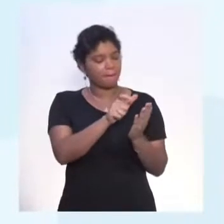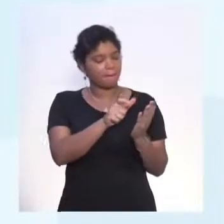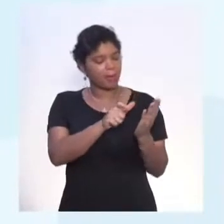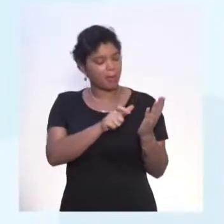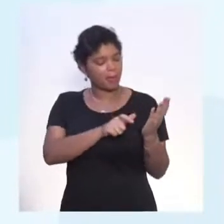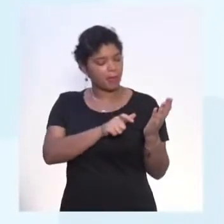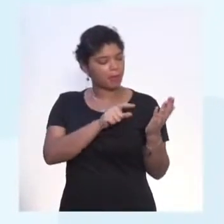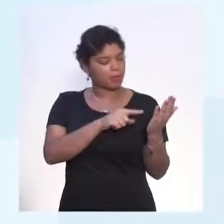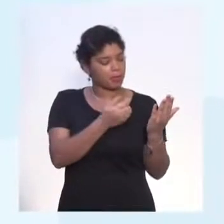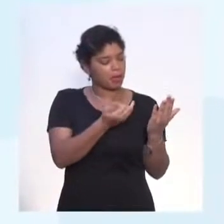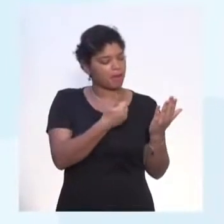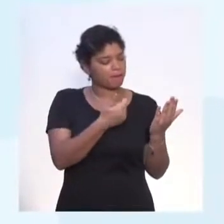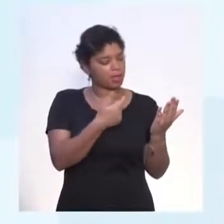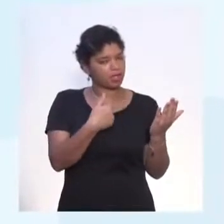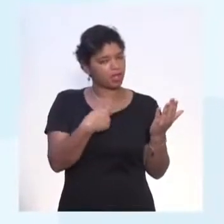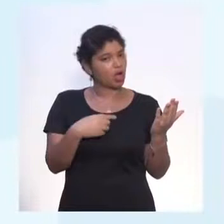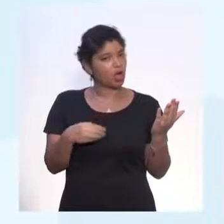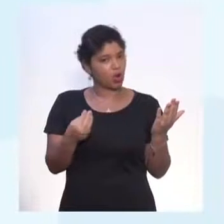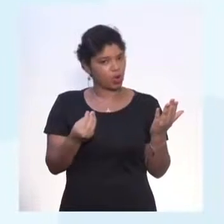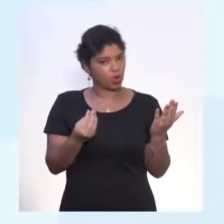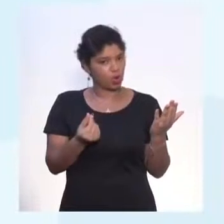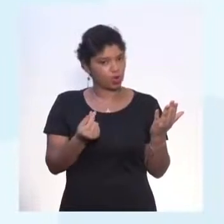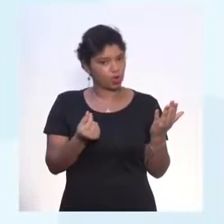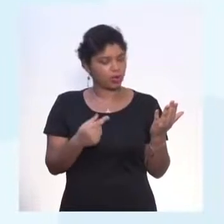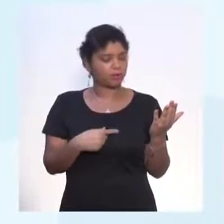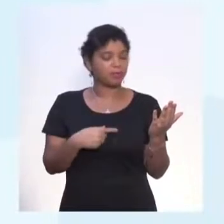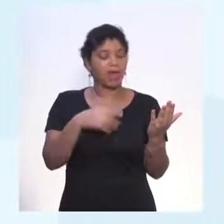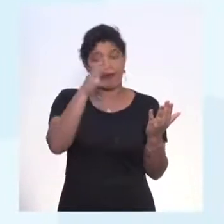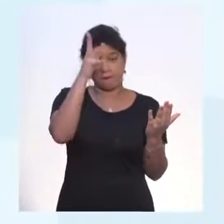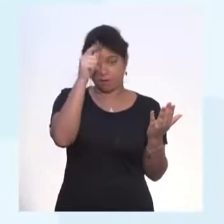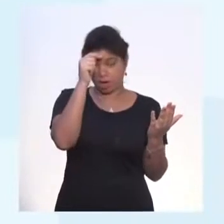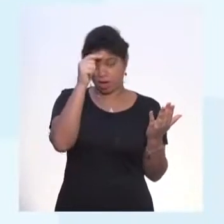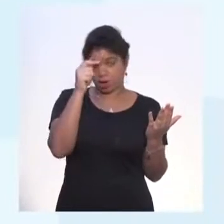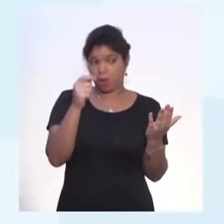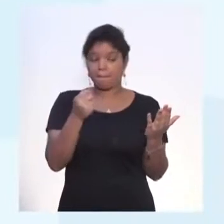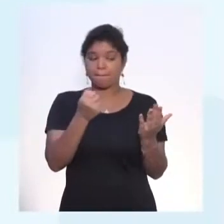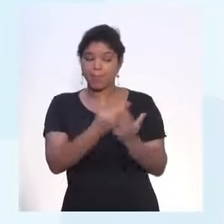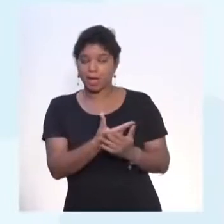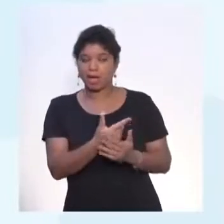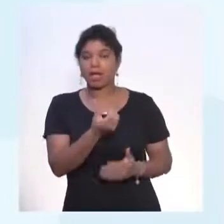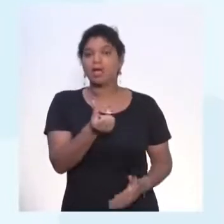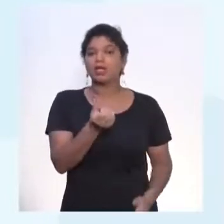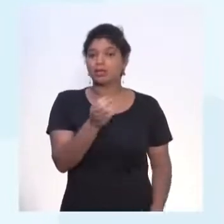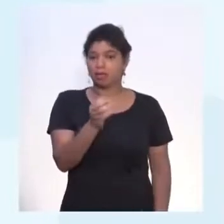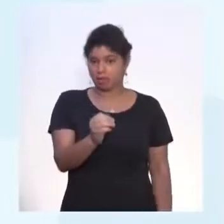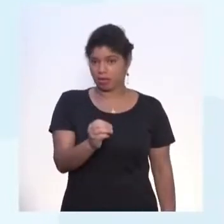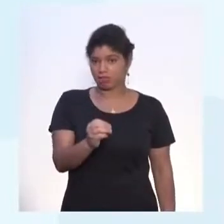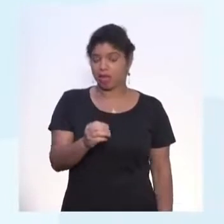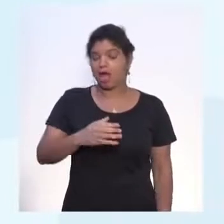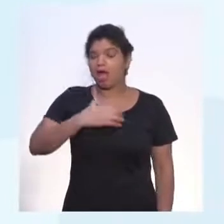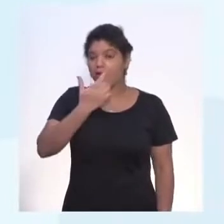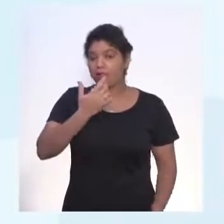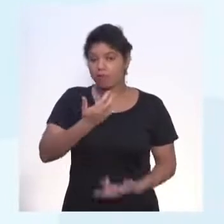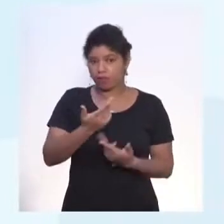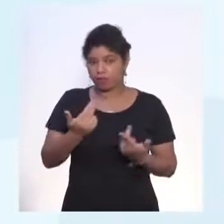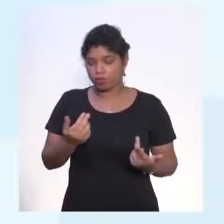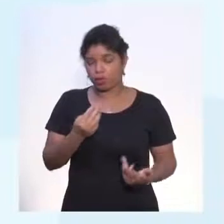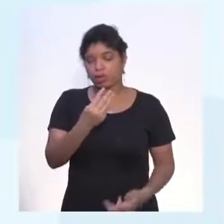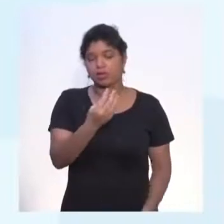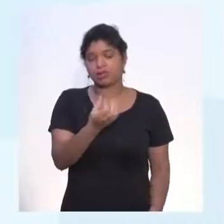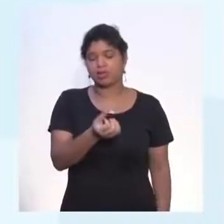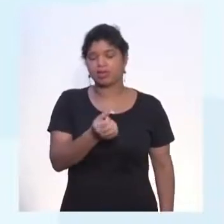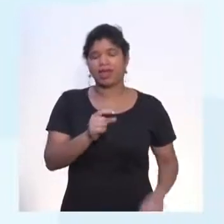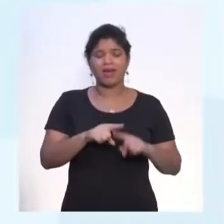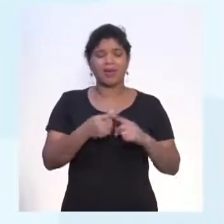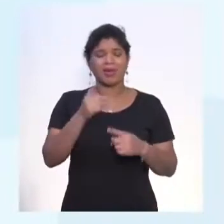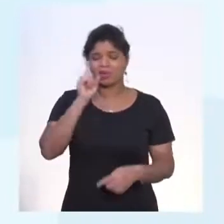né? Na nota fiscal do frango, R$ 60, das frutas, R$ 36, mas não encontrou a